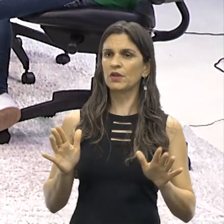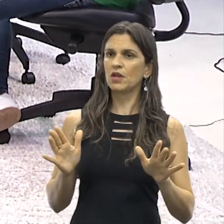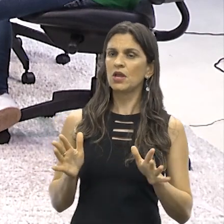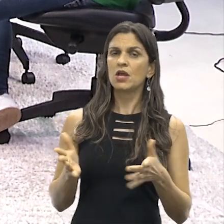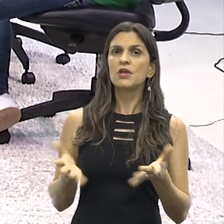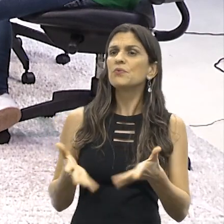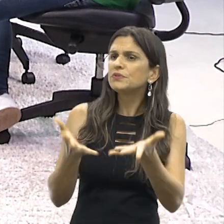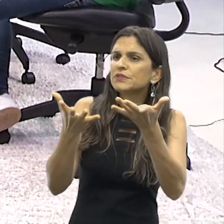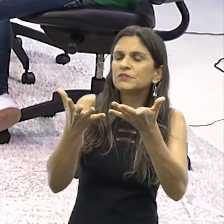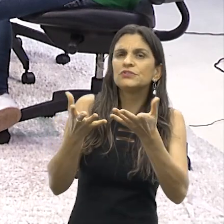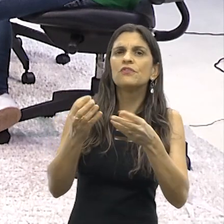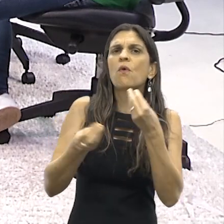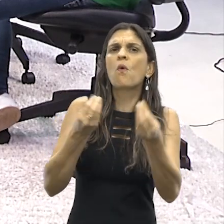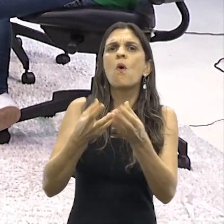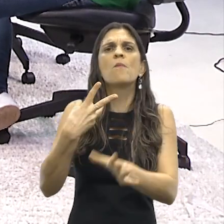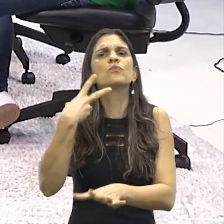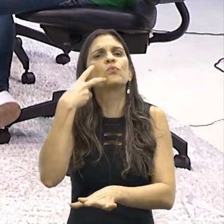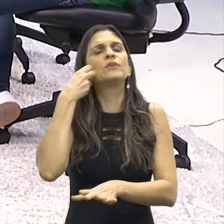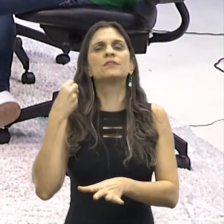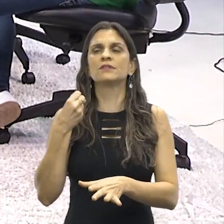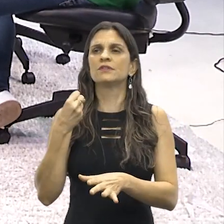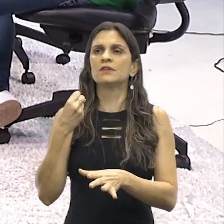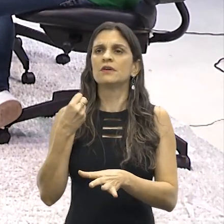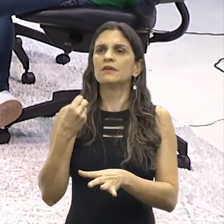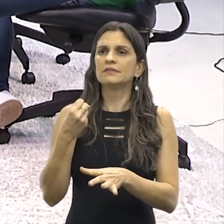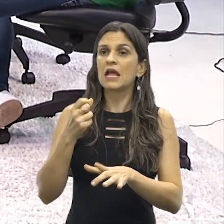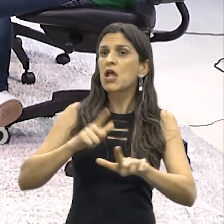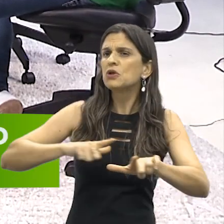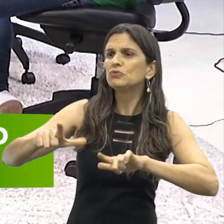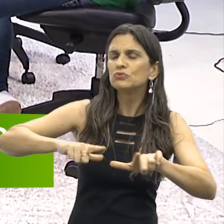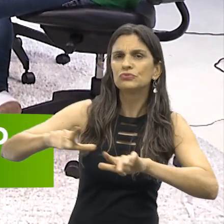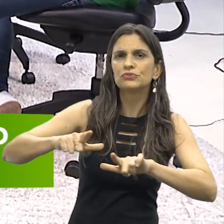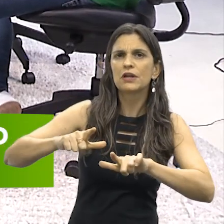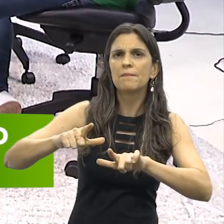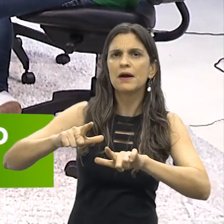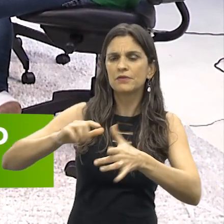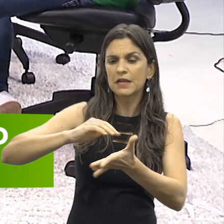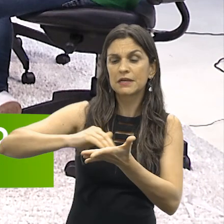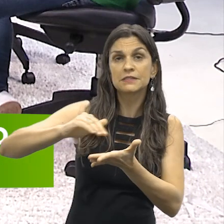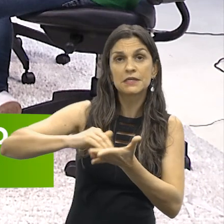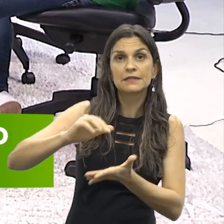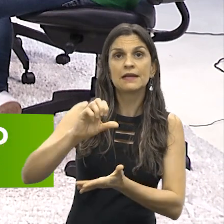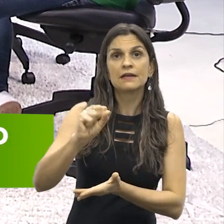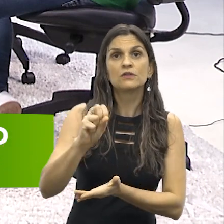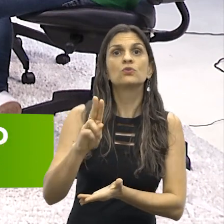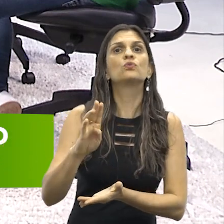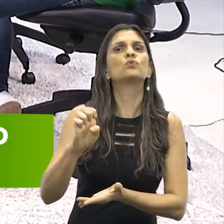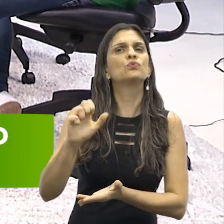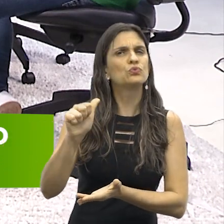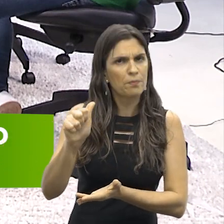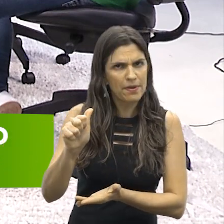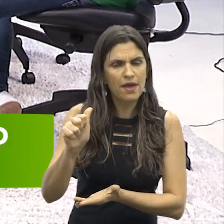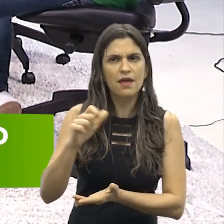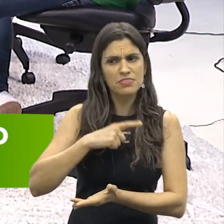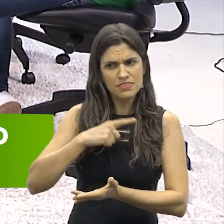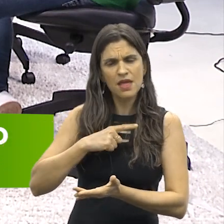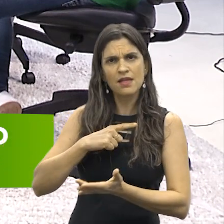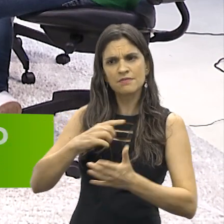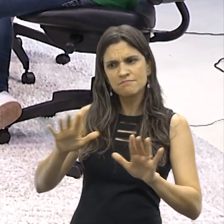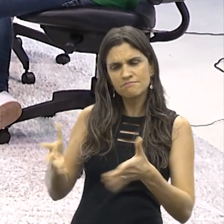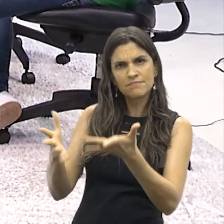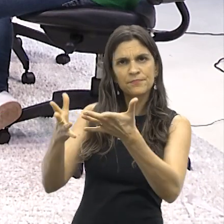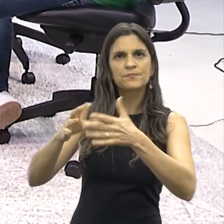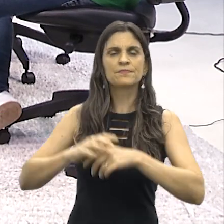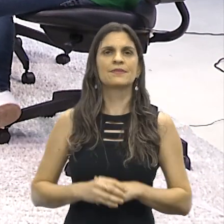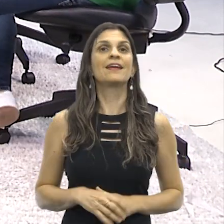né? Que o vereador está falando, todos foram adotados. Tem esse trabalho ali na SUBE em relação a isso? Claro, na subsecretaria possui, nós temos uma ação